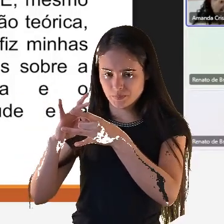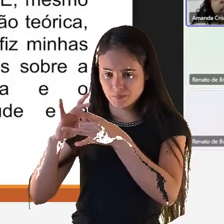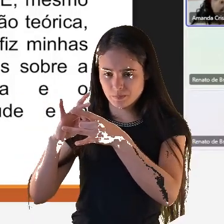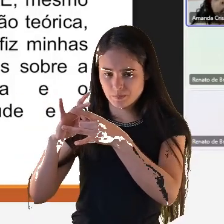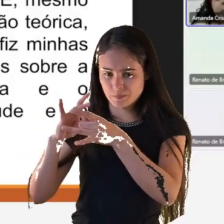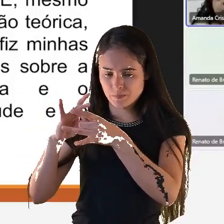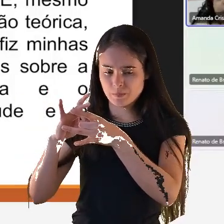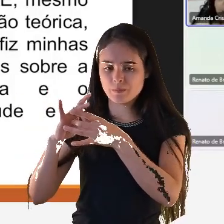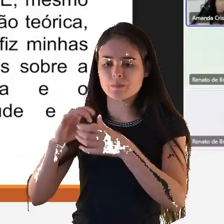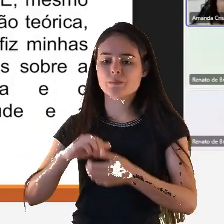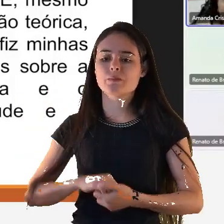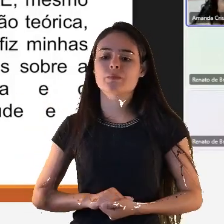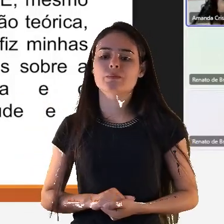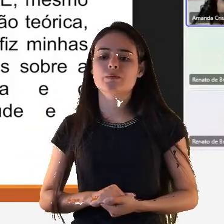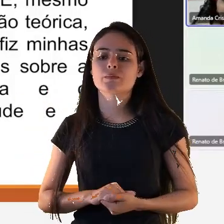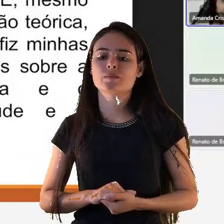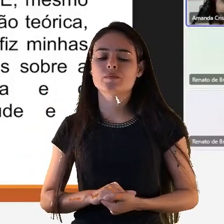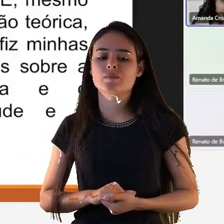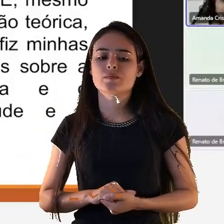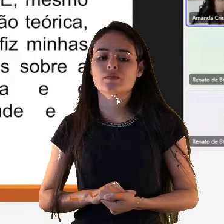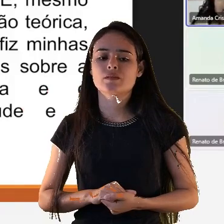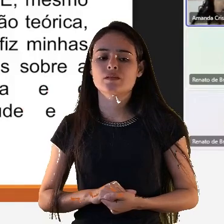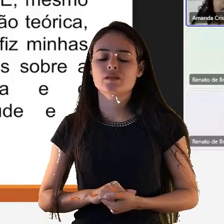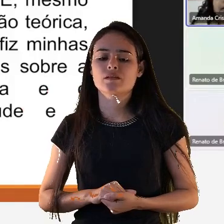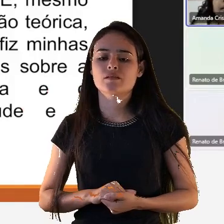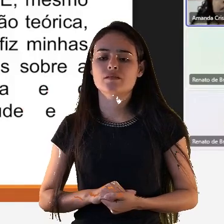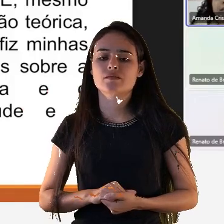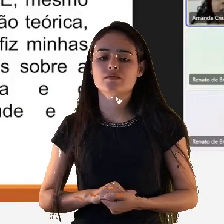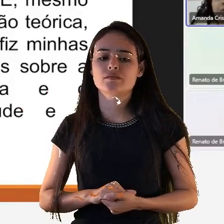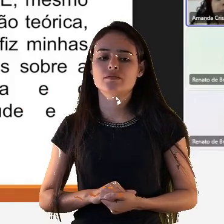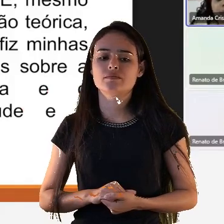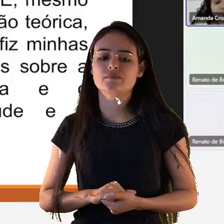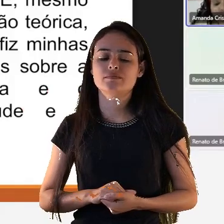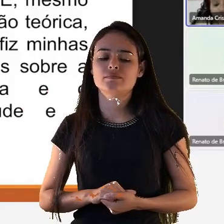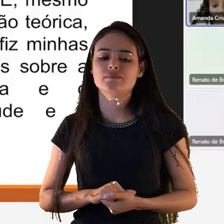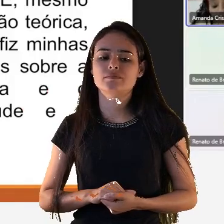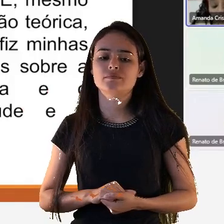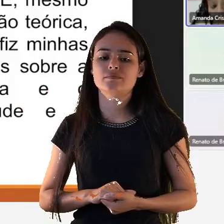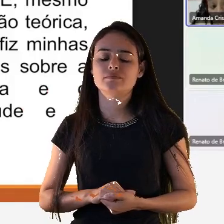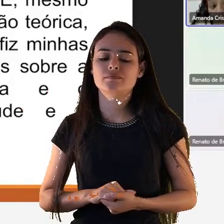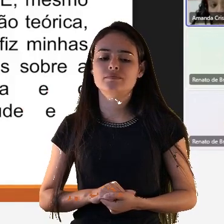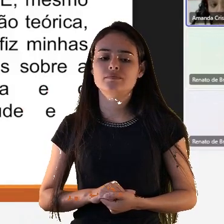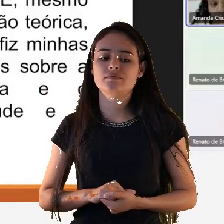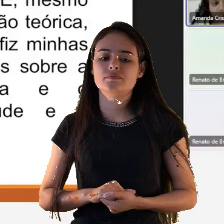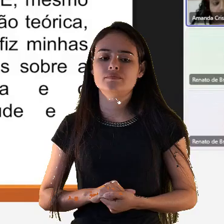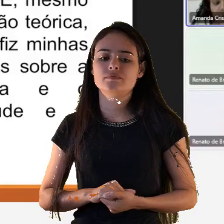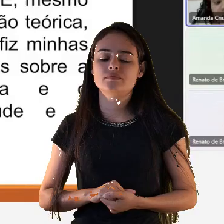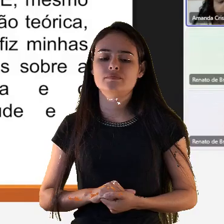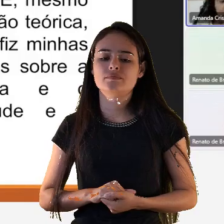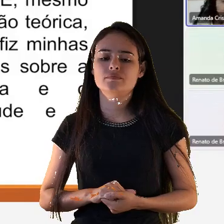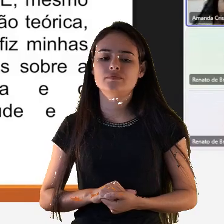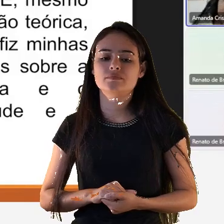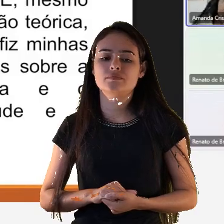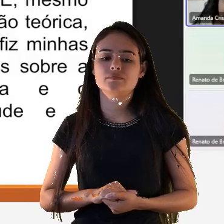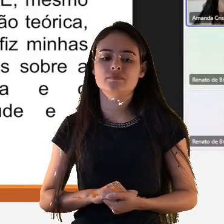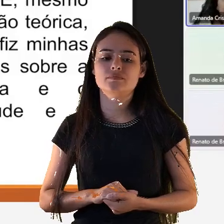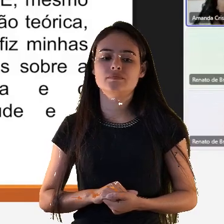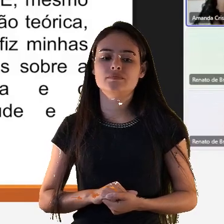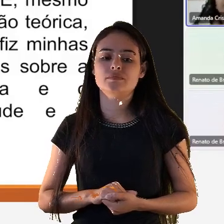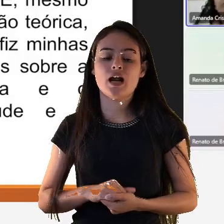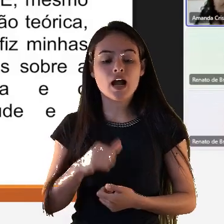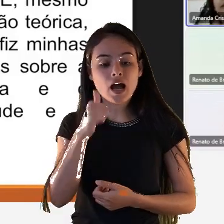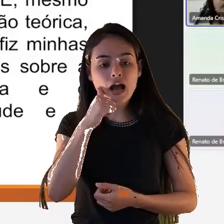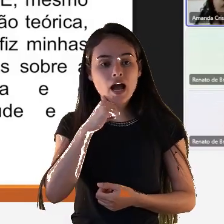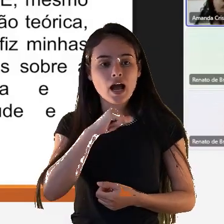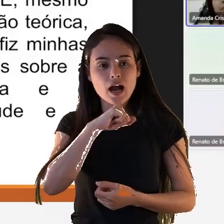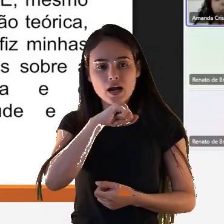né? E a minha mãe, antes de ter acesso, né, ao trabalho, antes dela ser